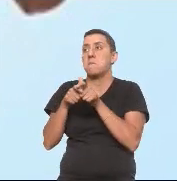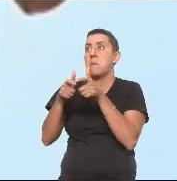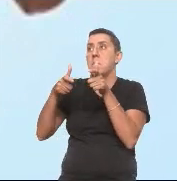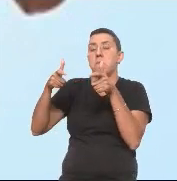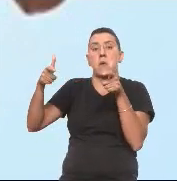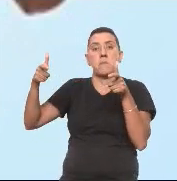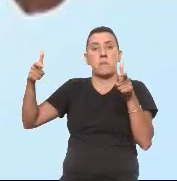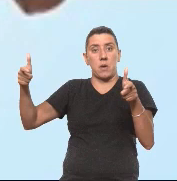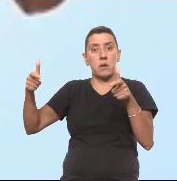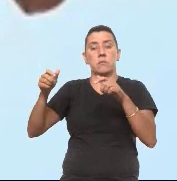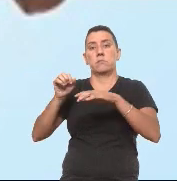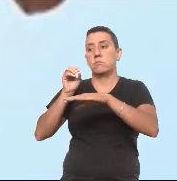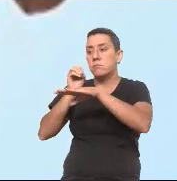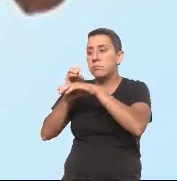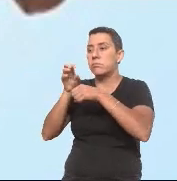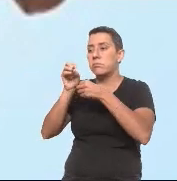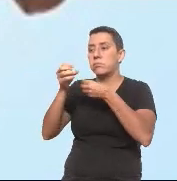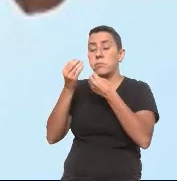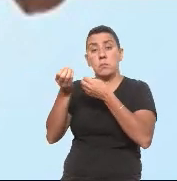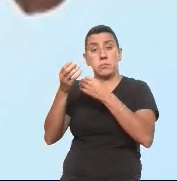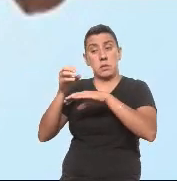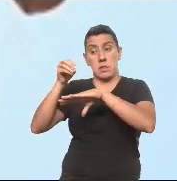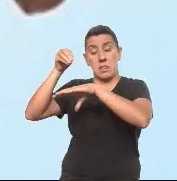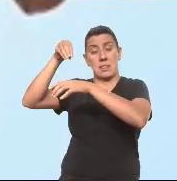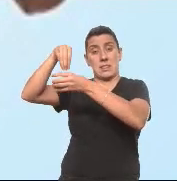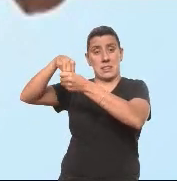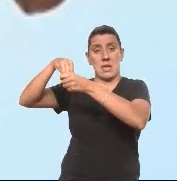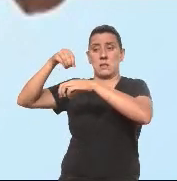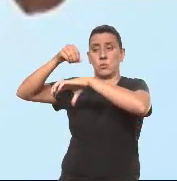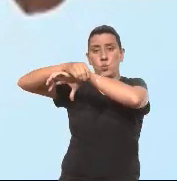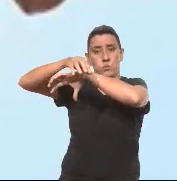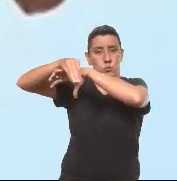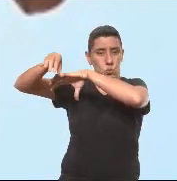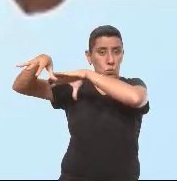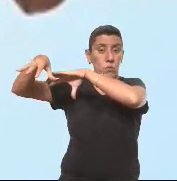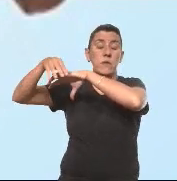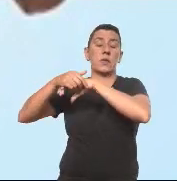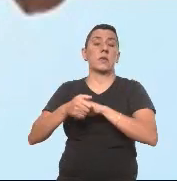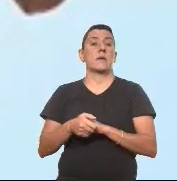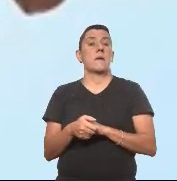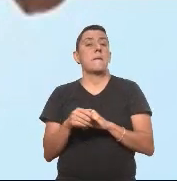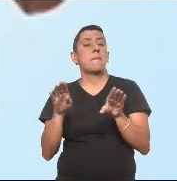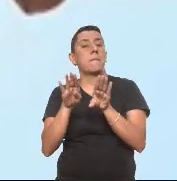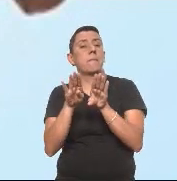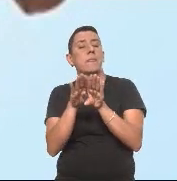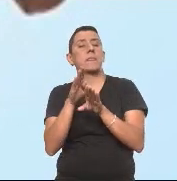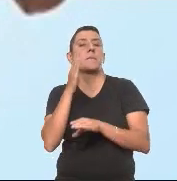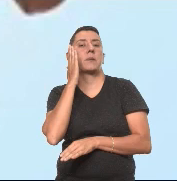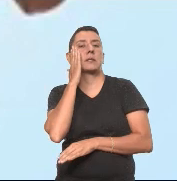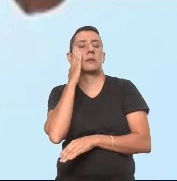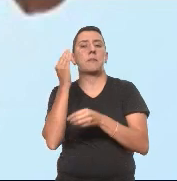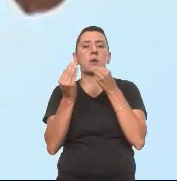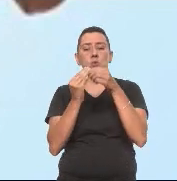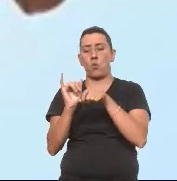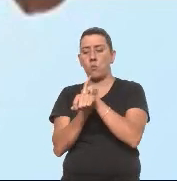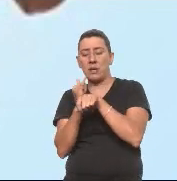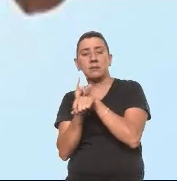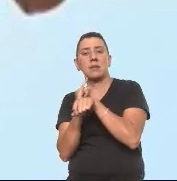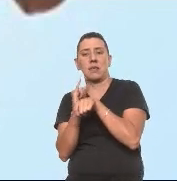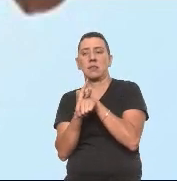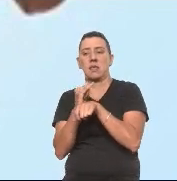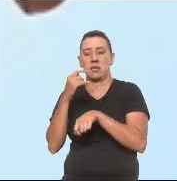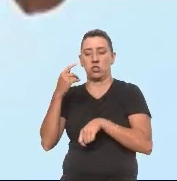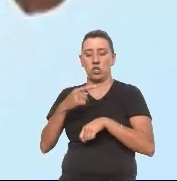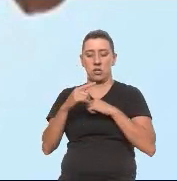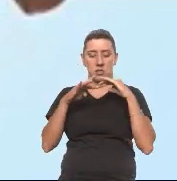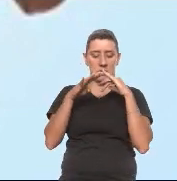processamento que não são sensíveis é dentro das dos serviços de nuvem e trabalhar muito mais na parte de estratégica da cidade